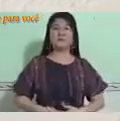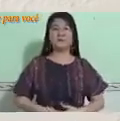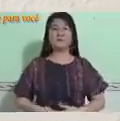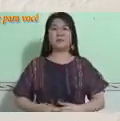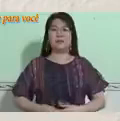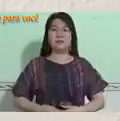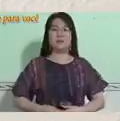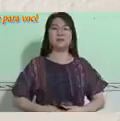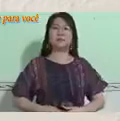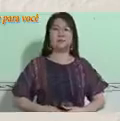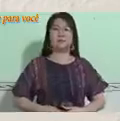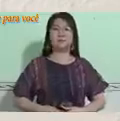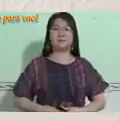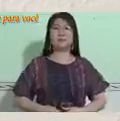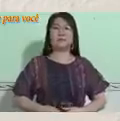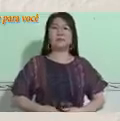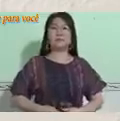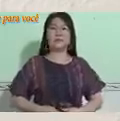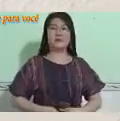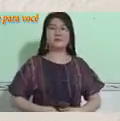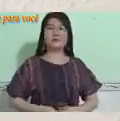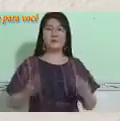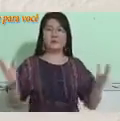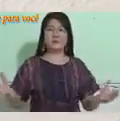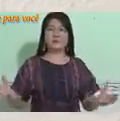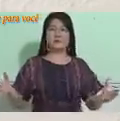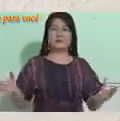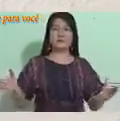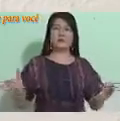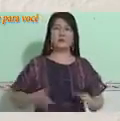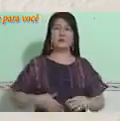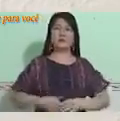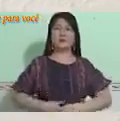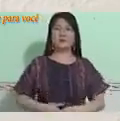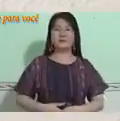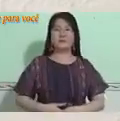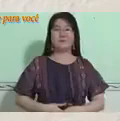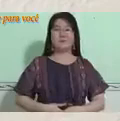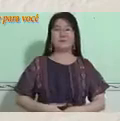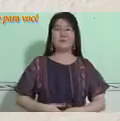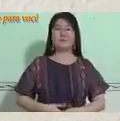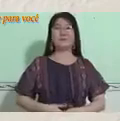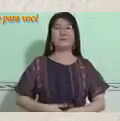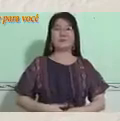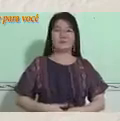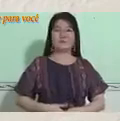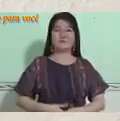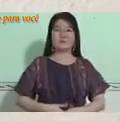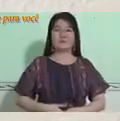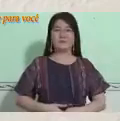cadeira, móvel ou objeto alto por baixo dos pés. Ponto e vírgula, afogamento. 2 pontos. Retirar a pessoa da